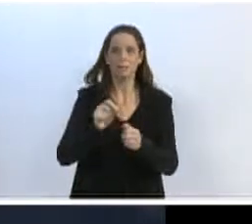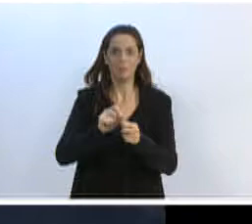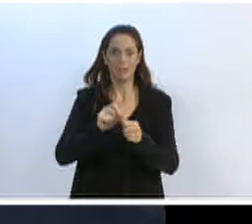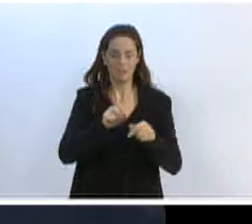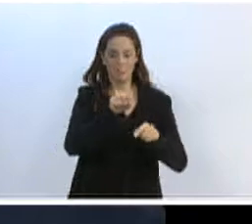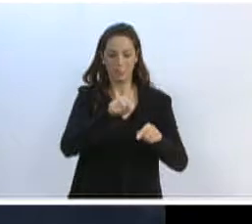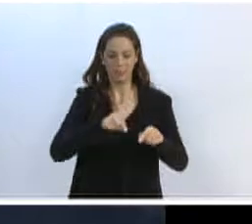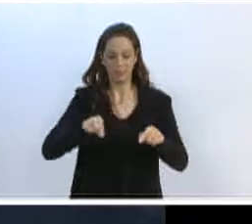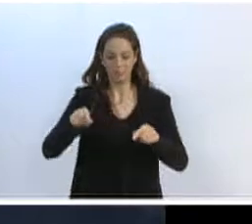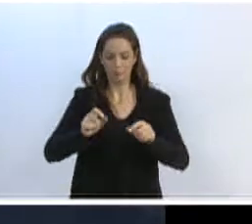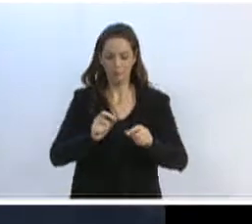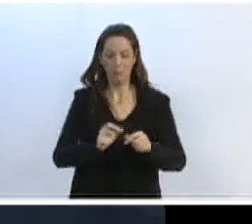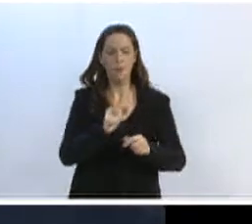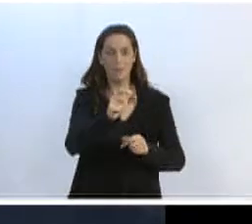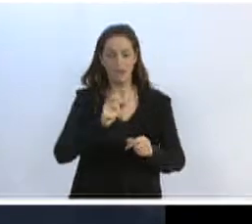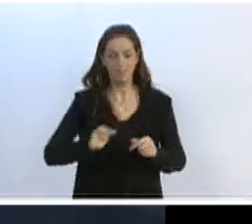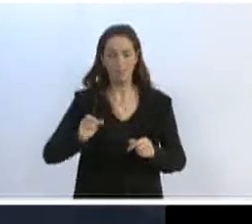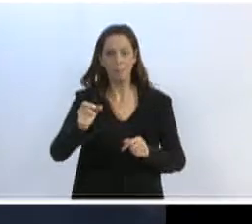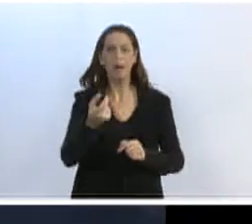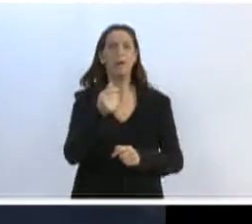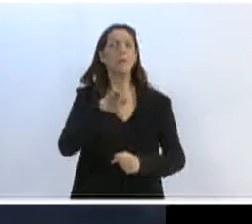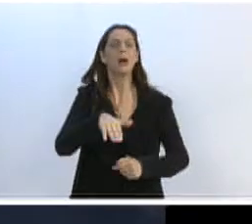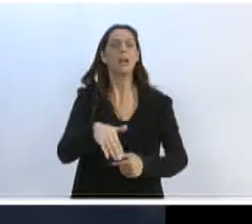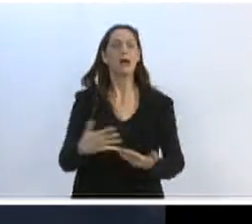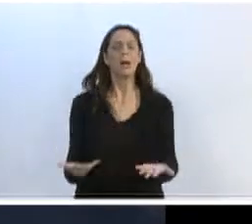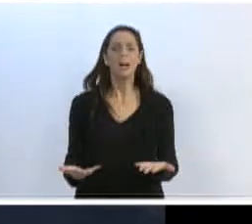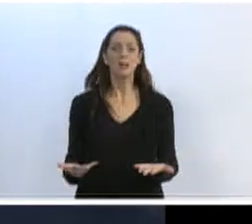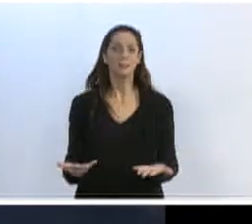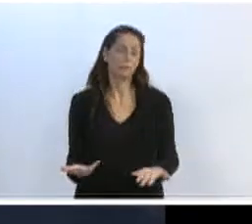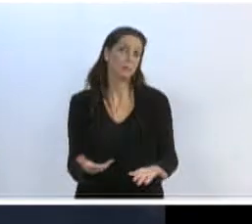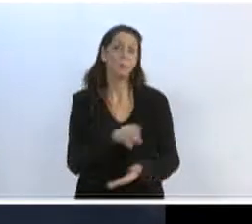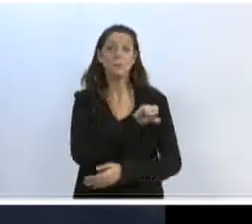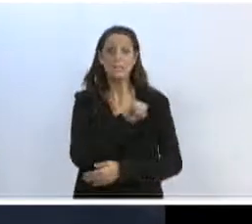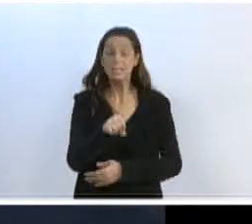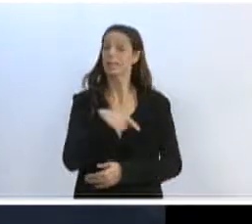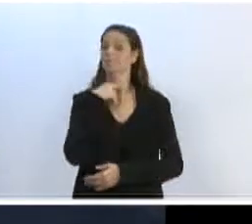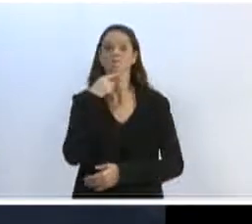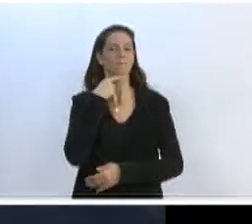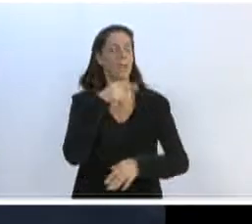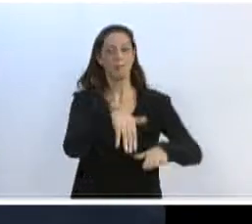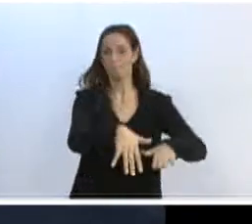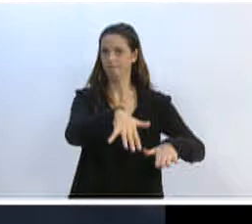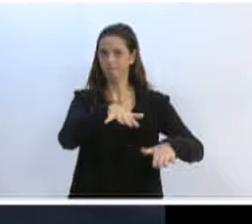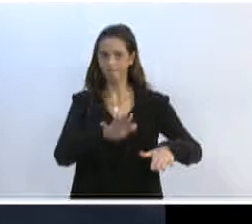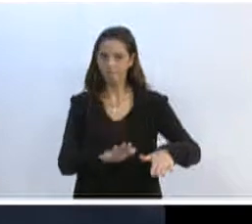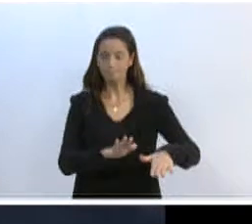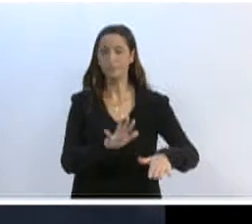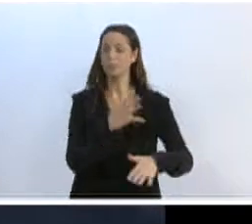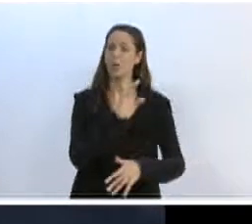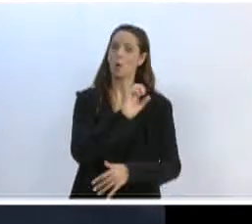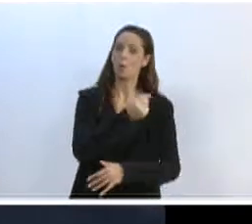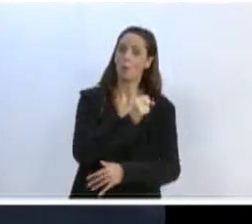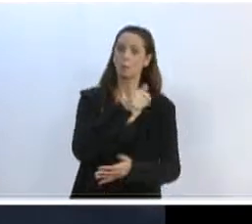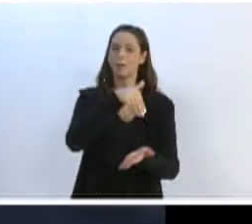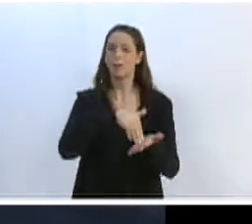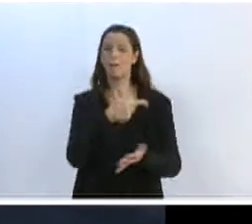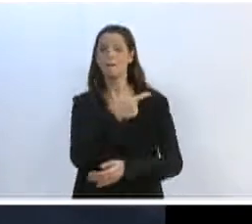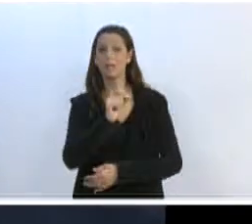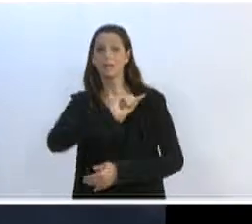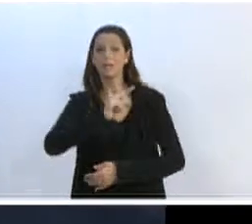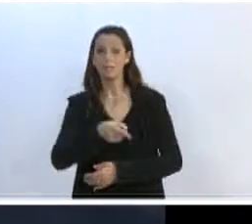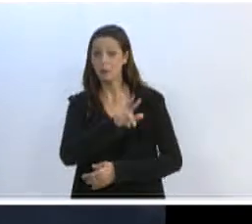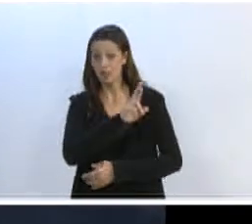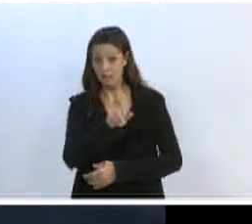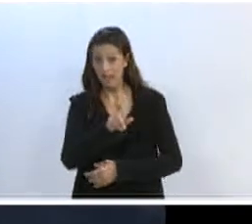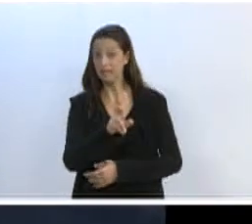são baixíssimos então não se tem recursos para implantar faixa elevada que em torno de 8 até 20 mil reais